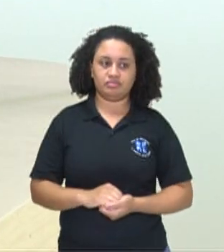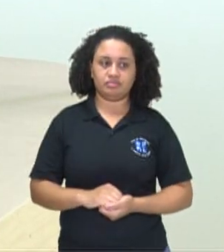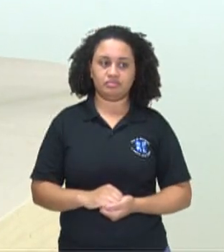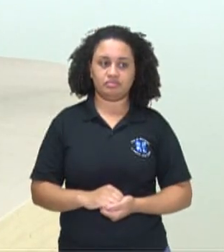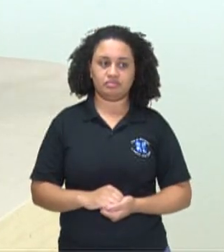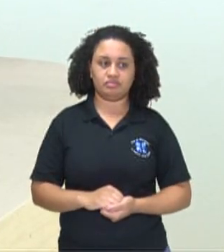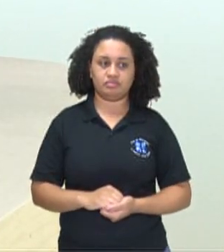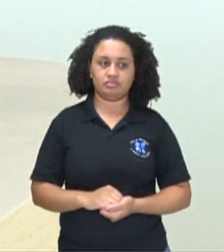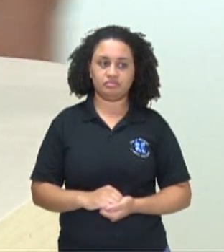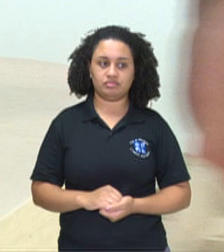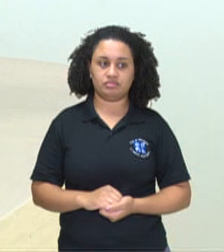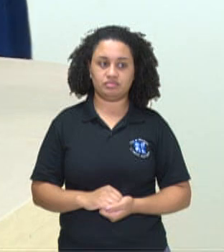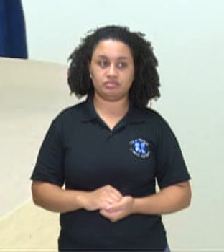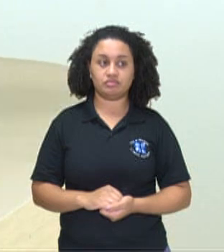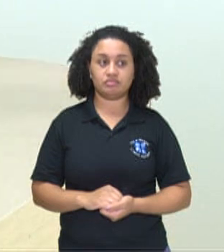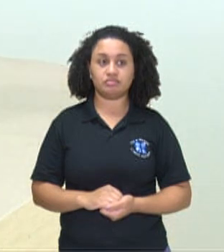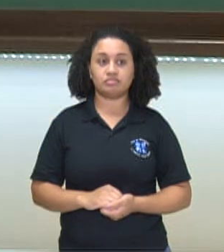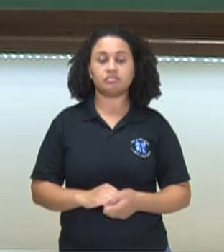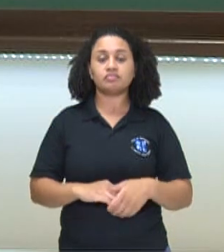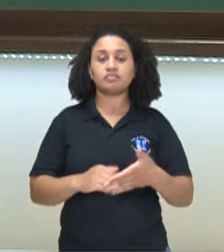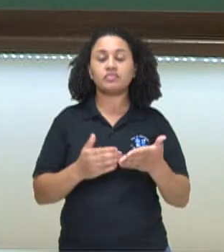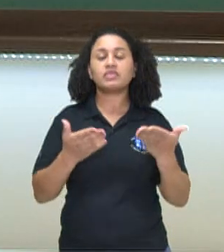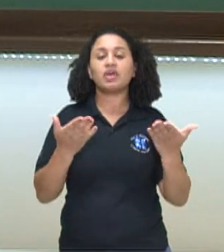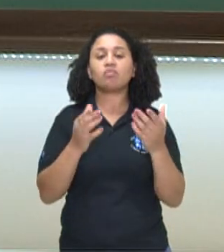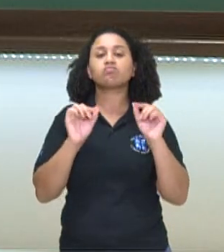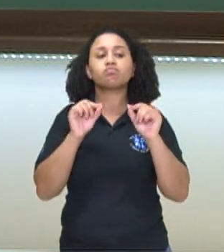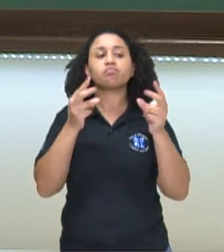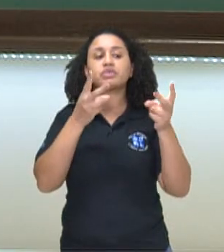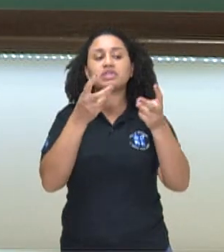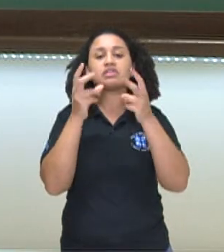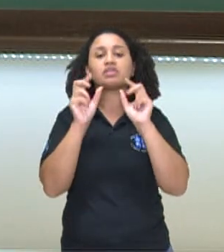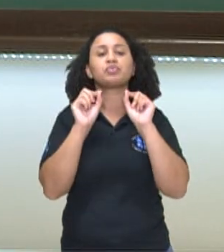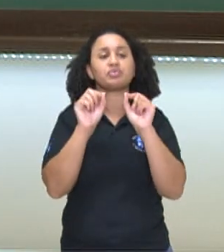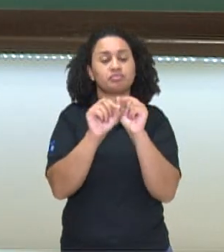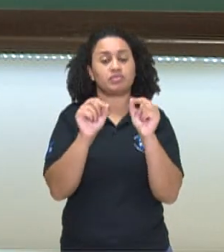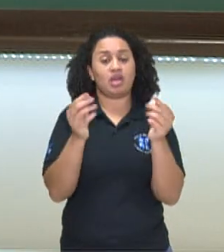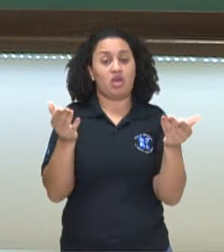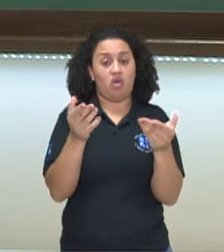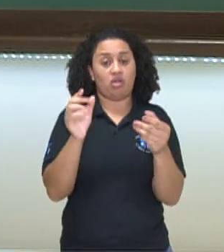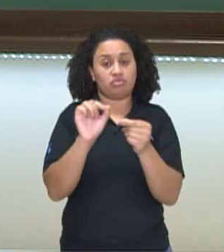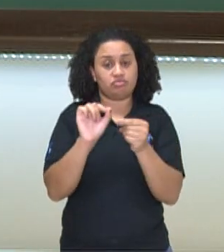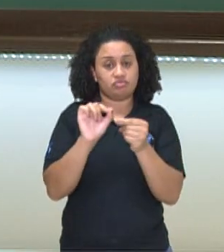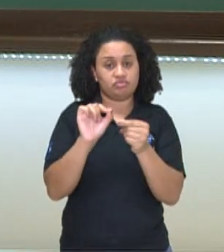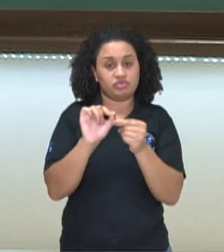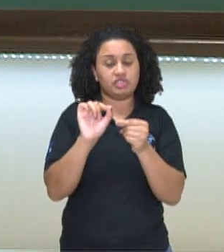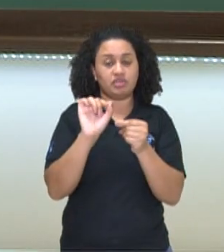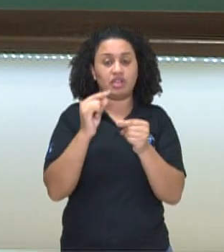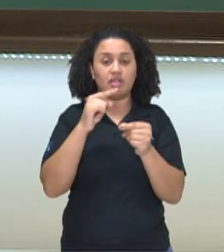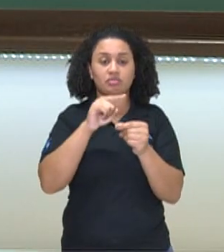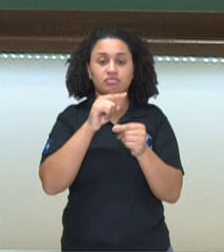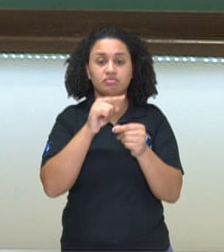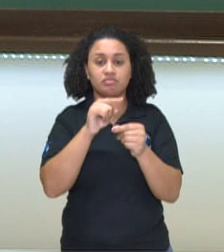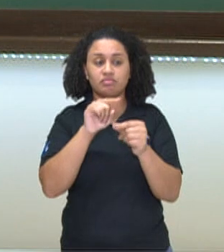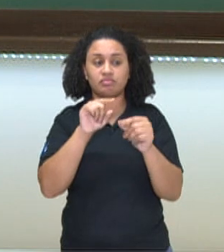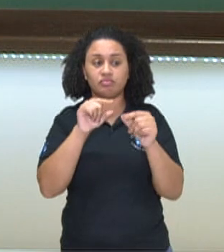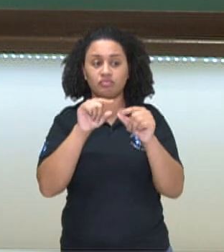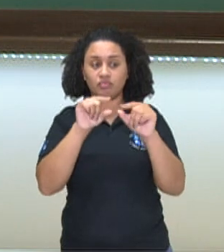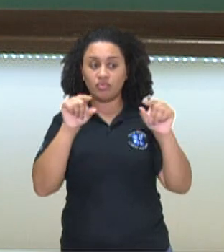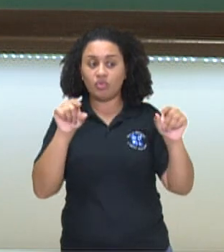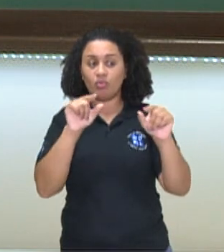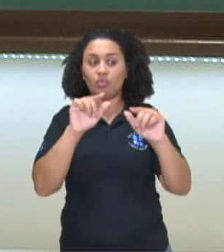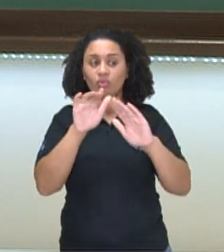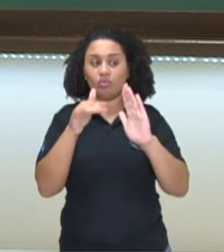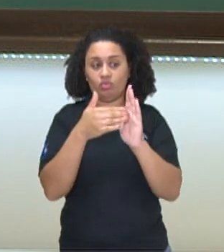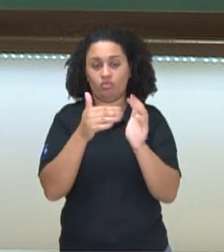e repulsão, tá? Agora, veja só, o que eu vou fazer agora é neutralizar esses meus amigos